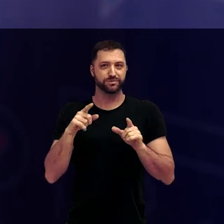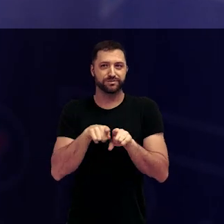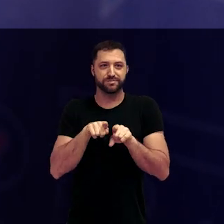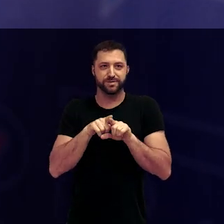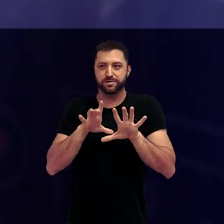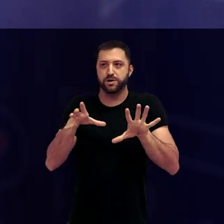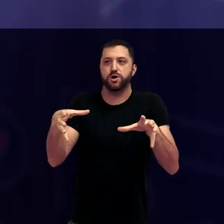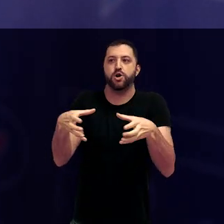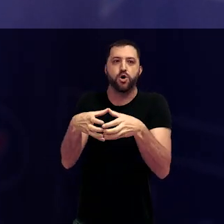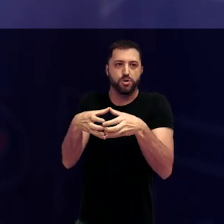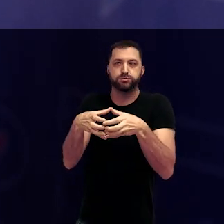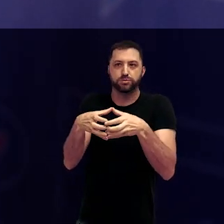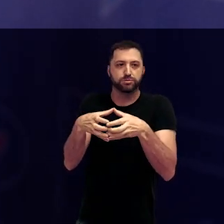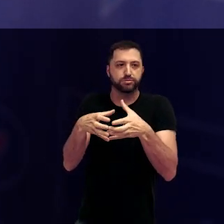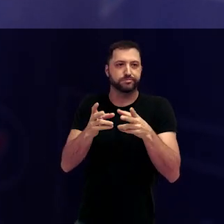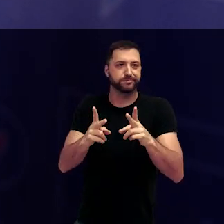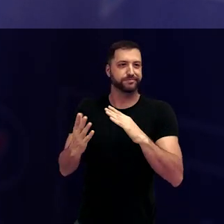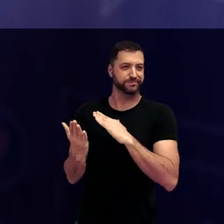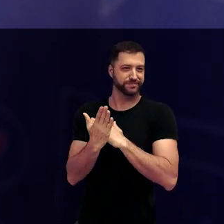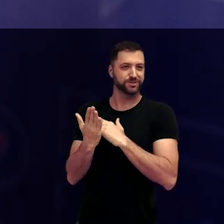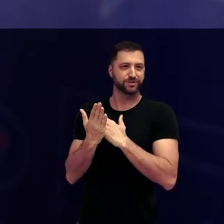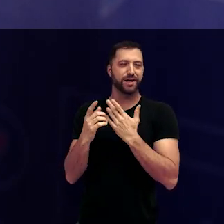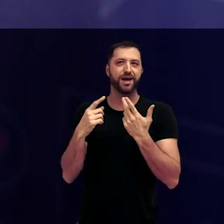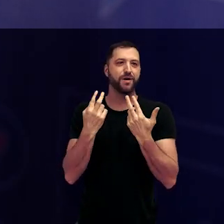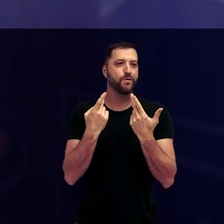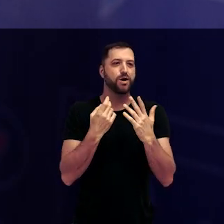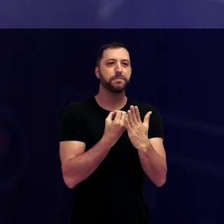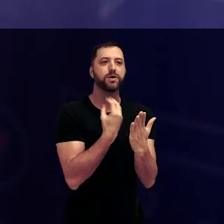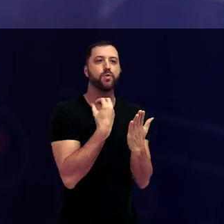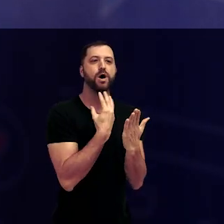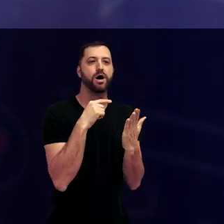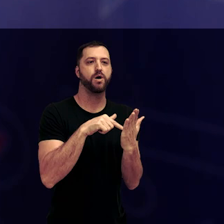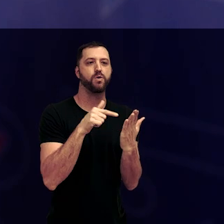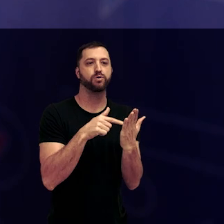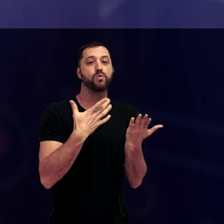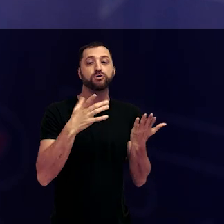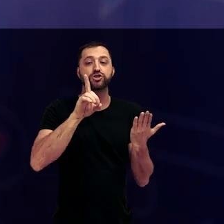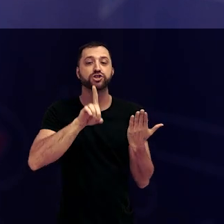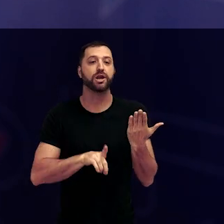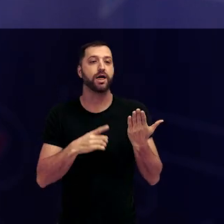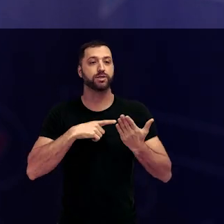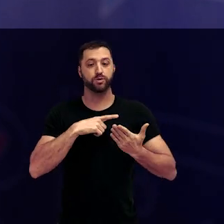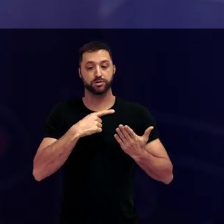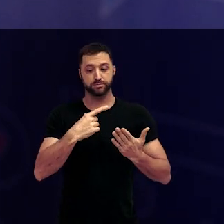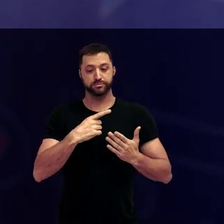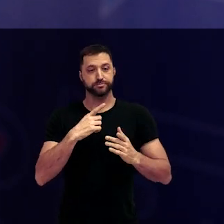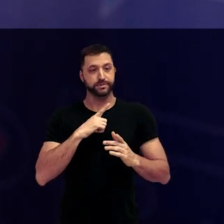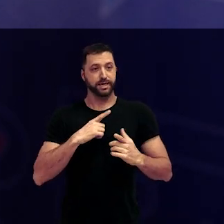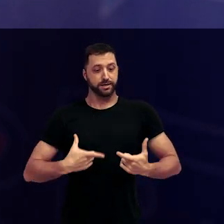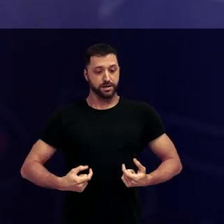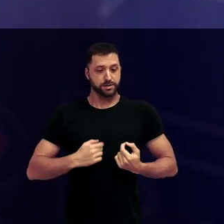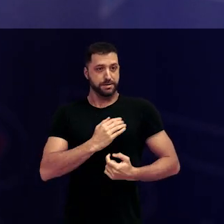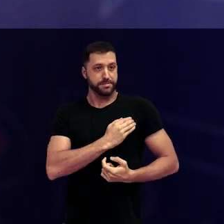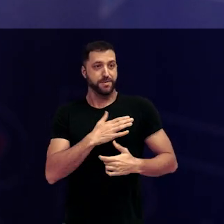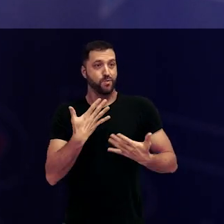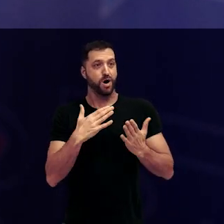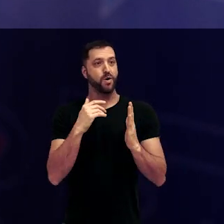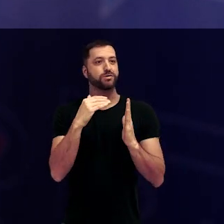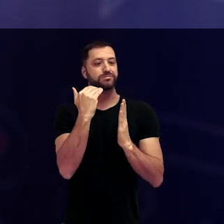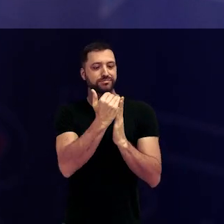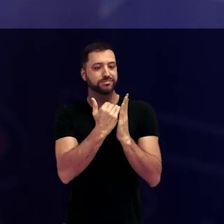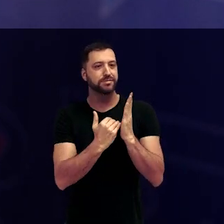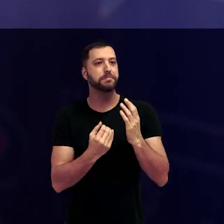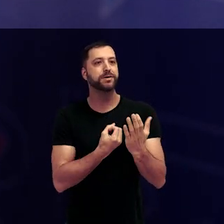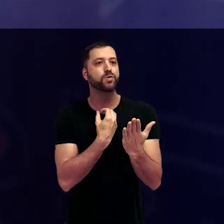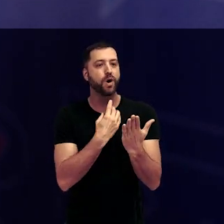projetos também dentro do guarda-chuva aqui do Instituto, o Manual de Direitos do Paciente, que foi escrito,